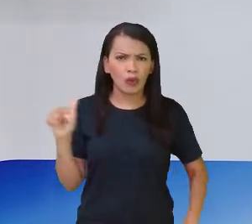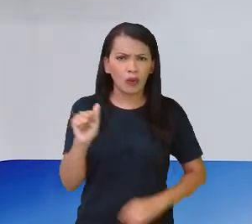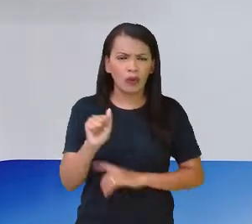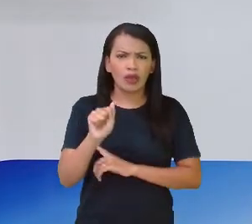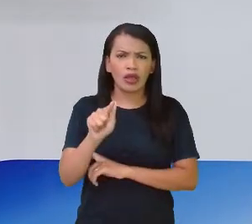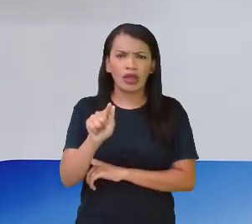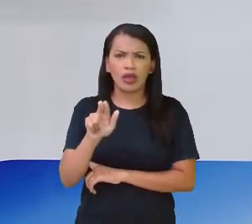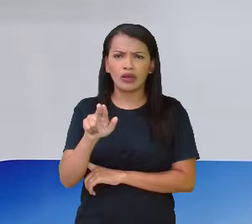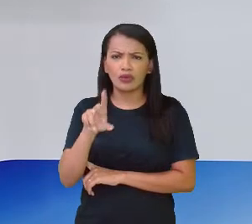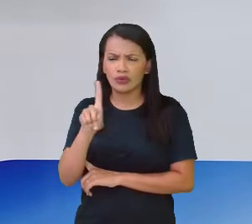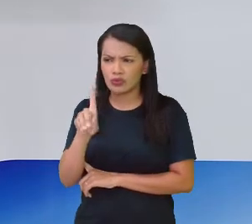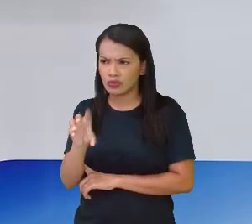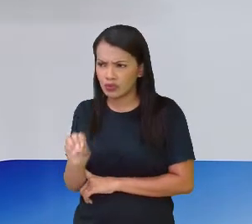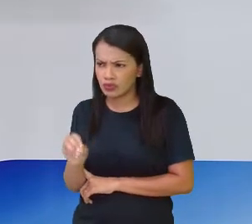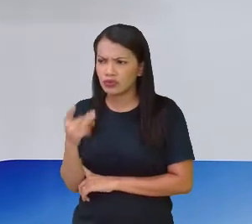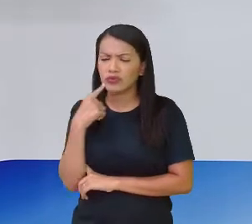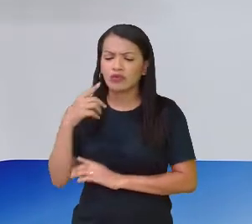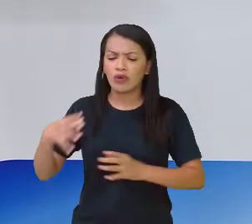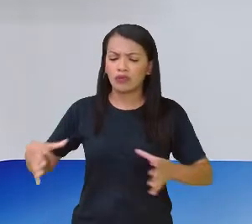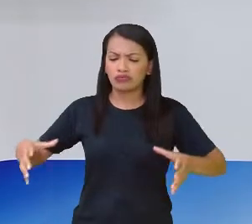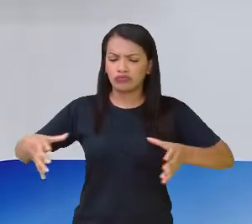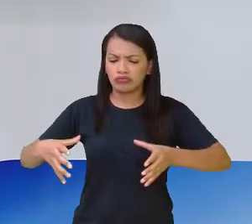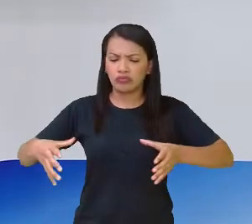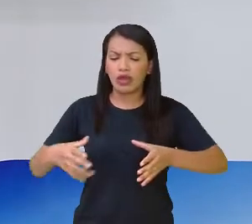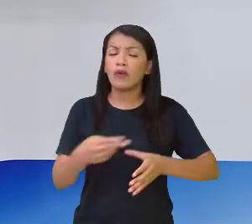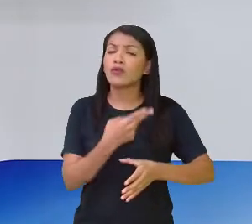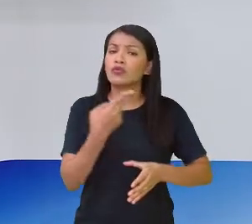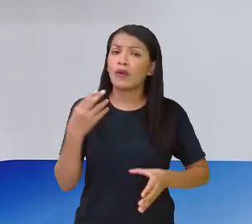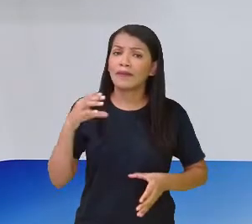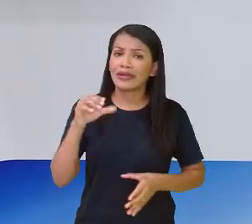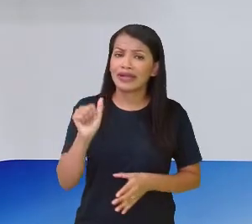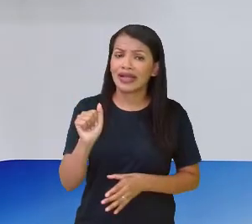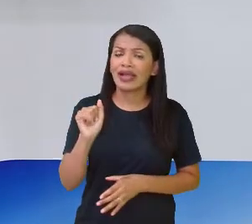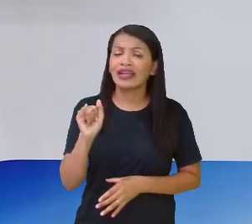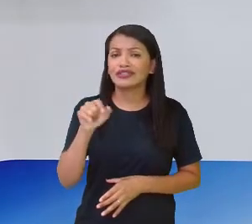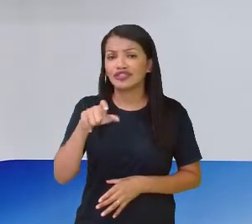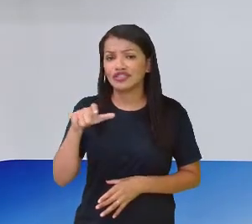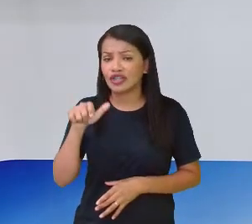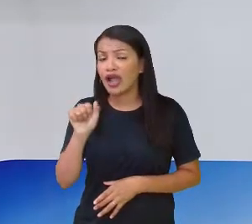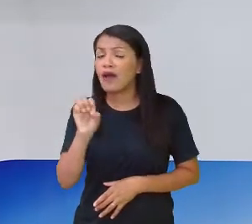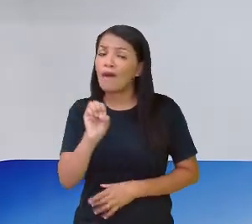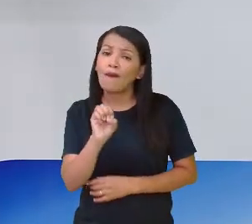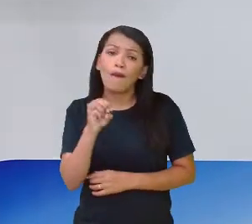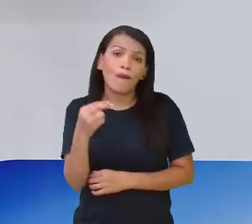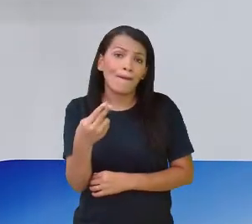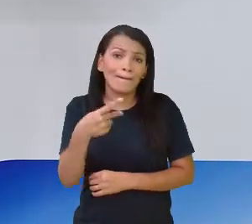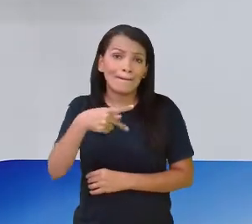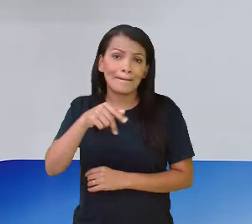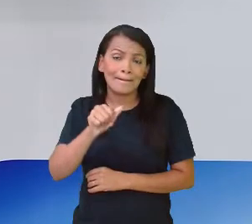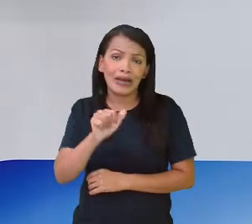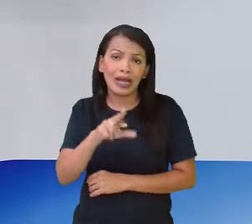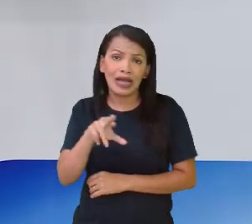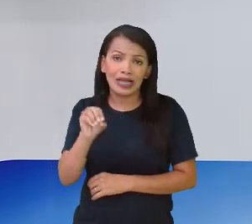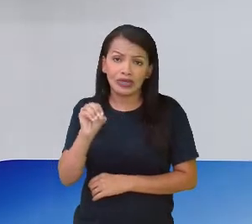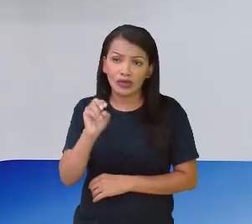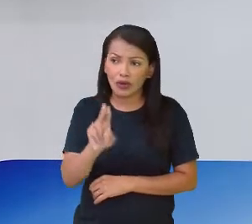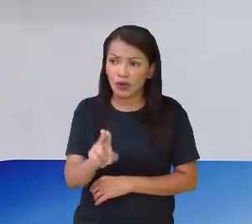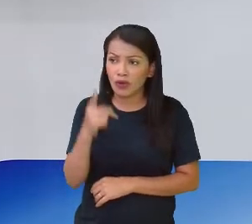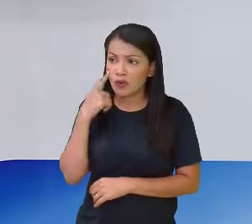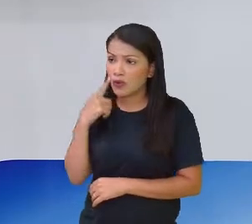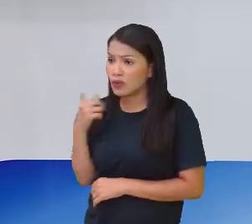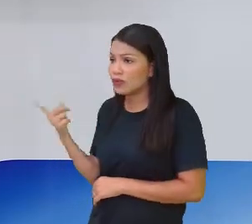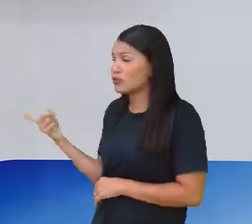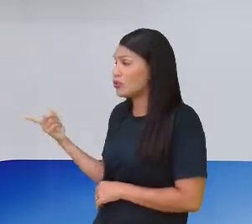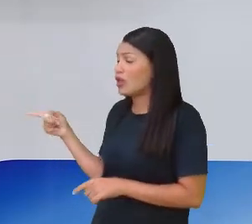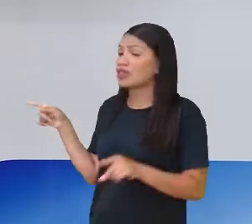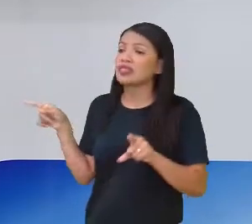a caixa. A gente chama de a caixa, algumas pessoas conhecem como tarol, né? Mas aqui seria a caixa. Essa aqui está construída também de madeira,